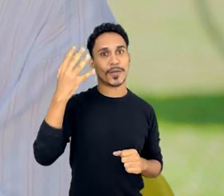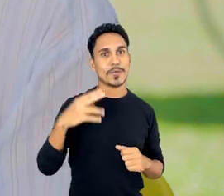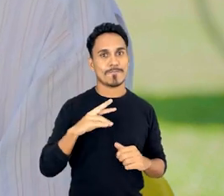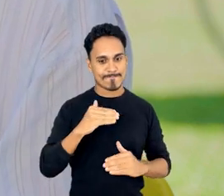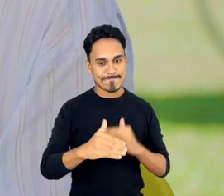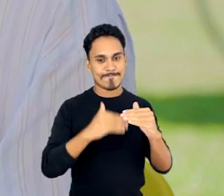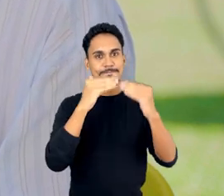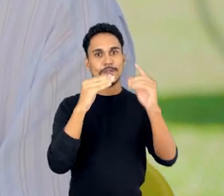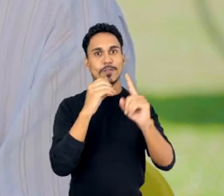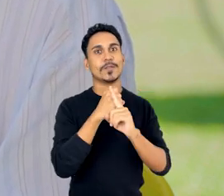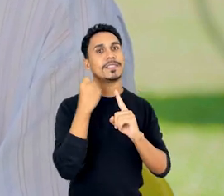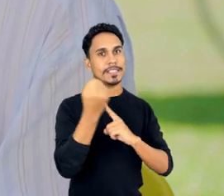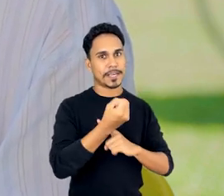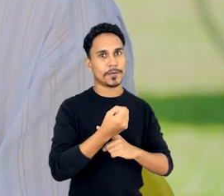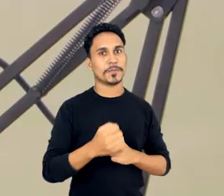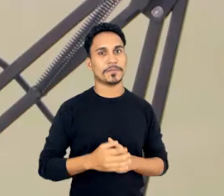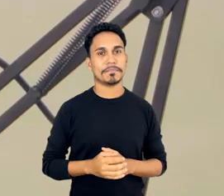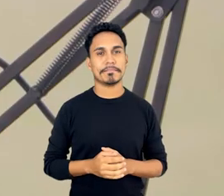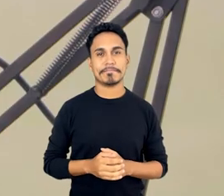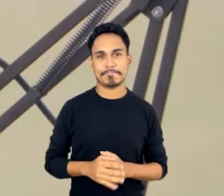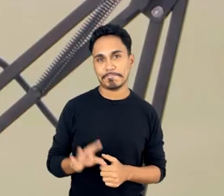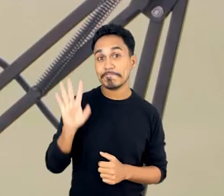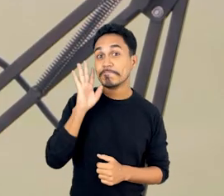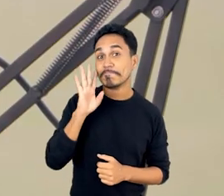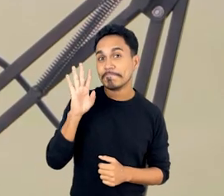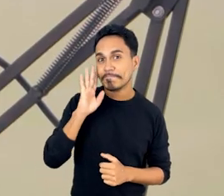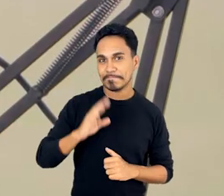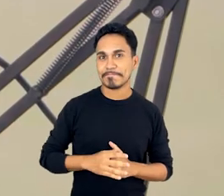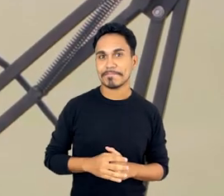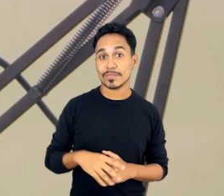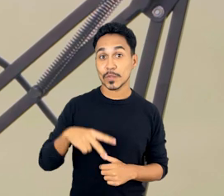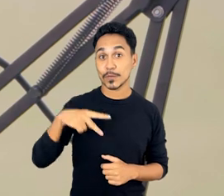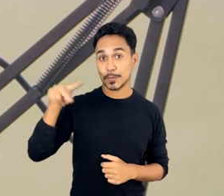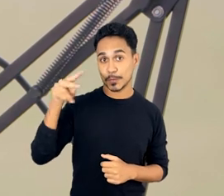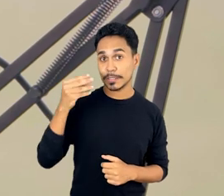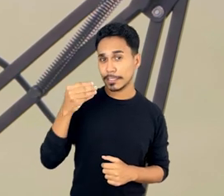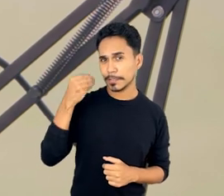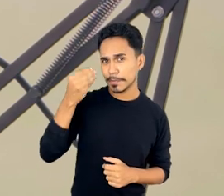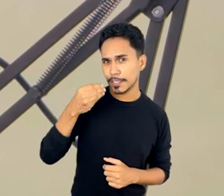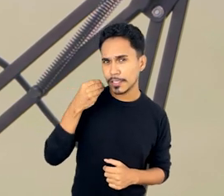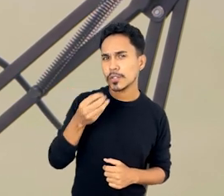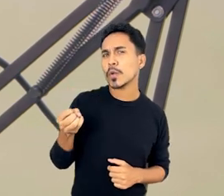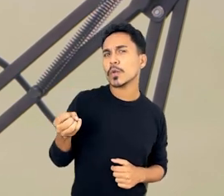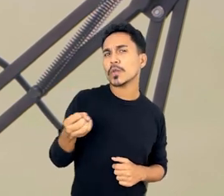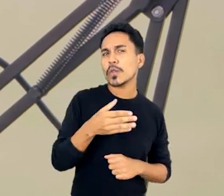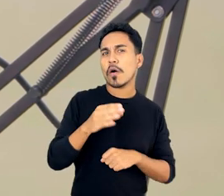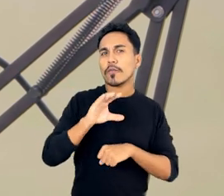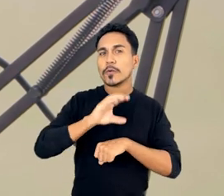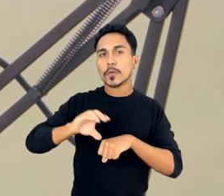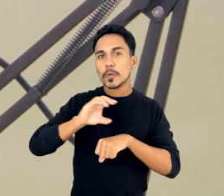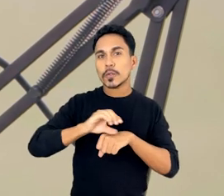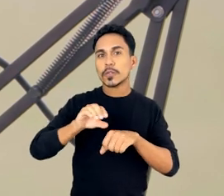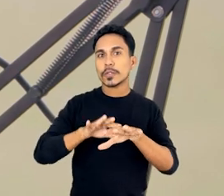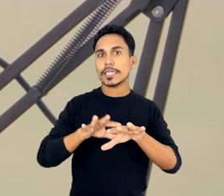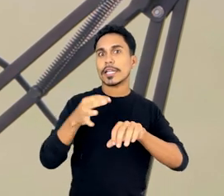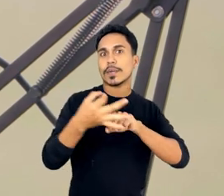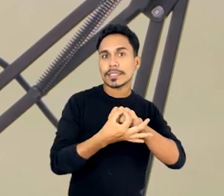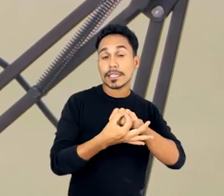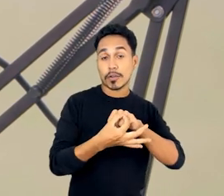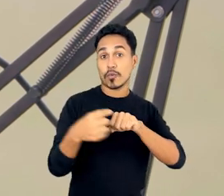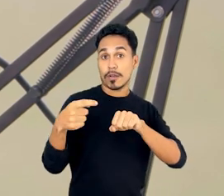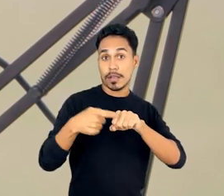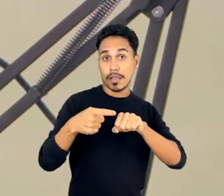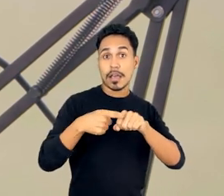sendo trilhado nessa direção bacana e pela sua experiência esses novos cursos Professor voltados pro mercado de